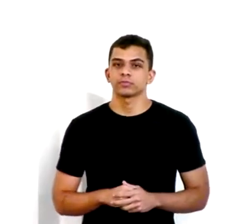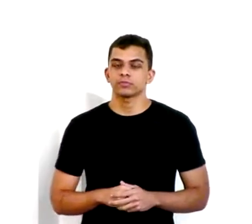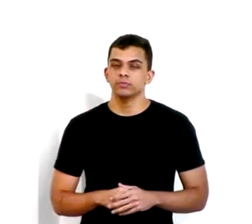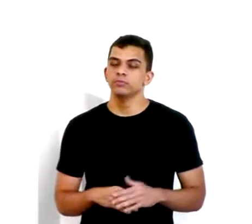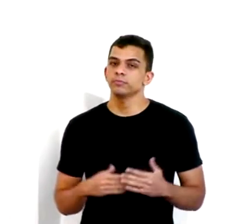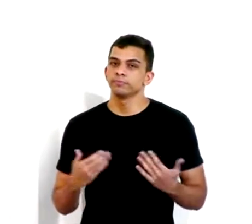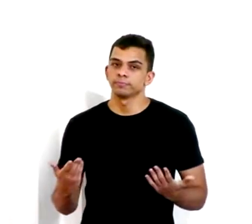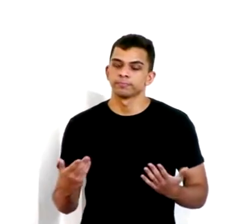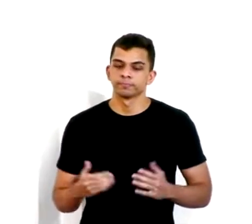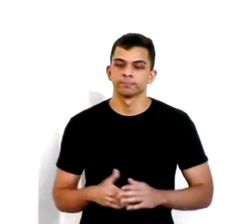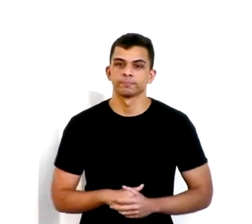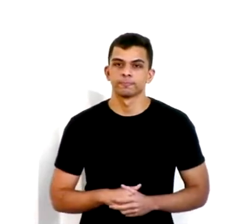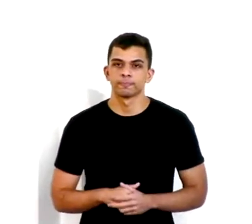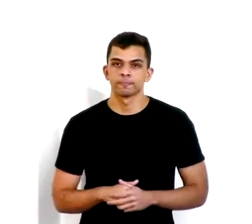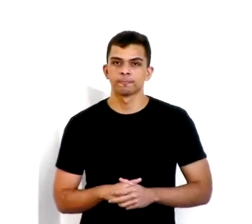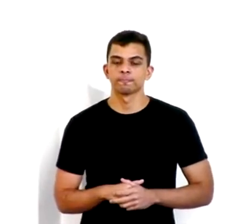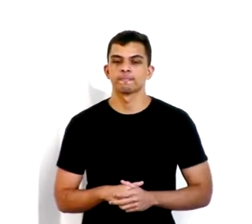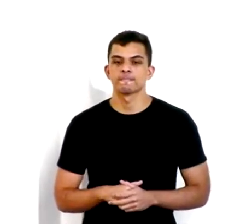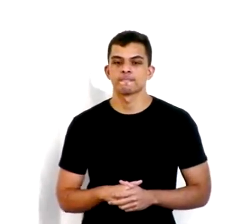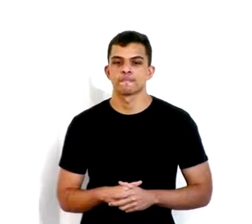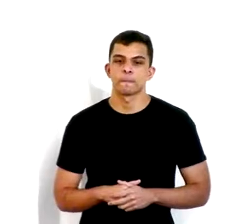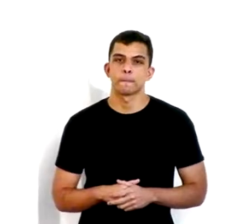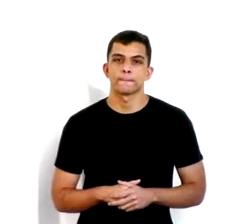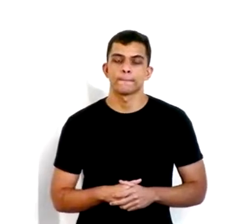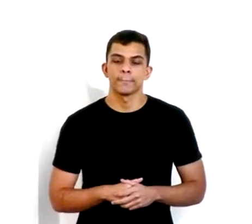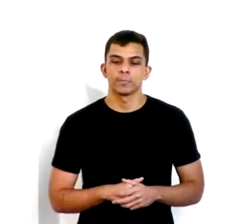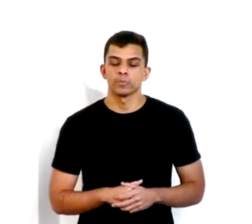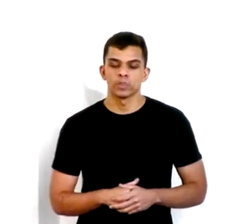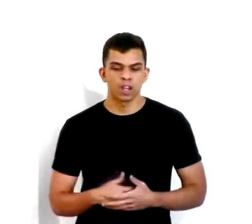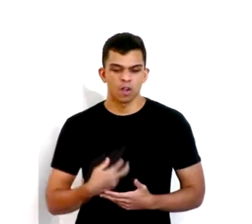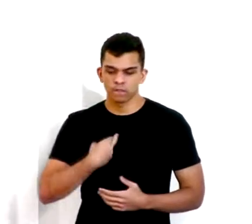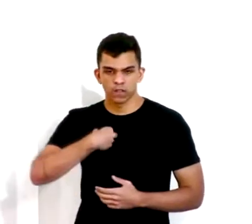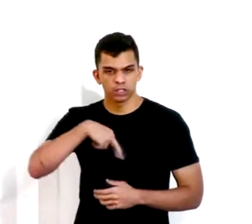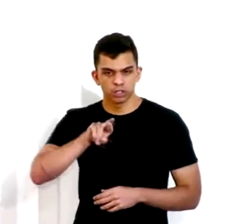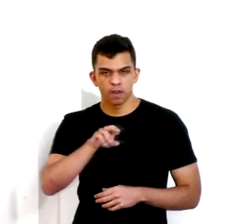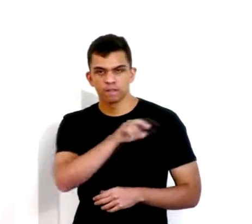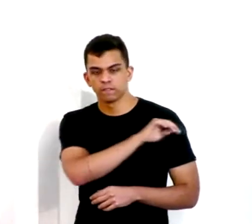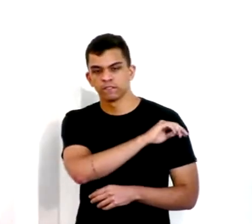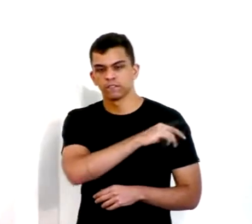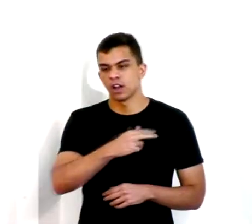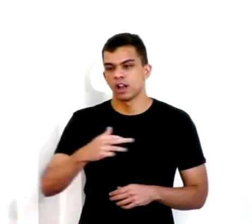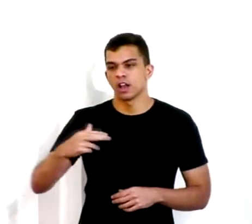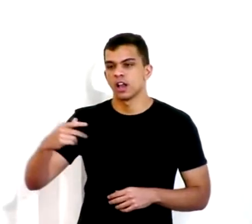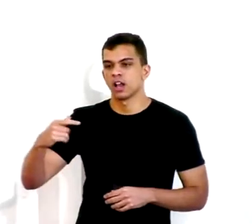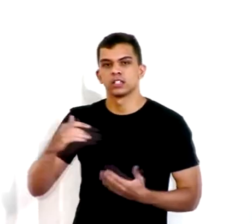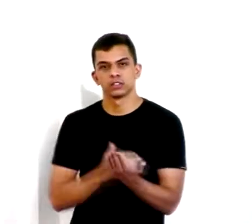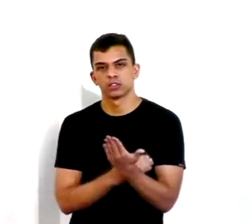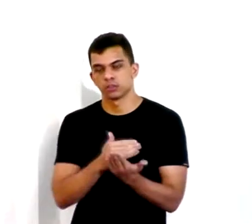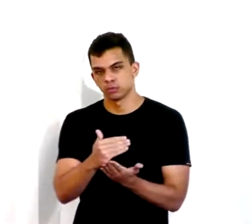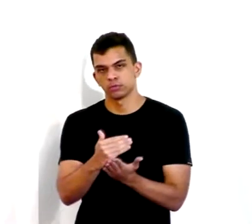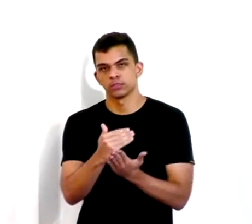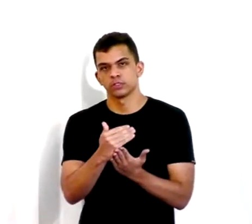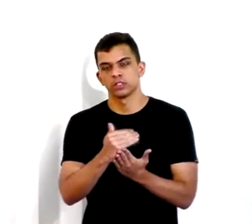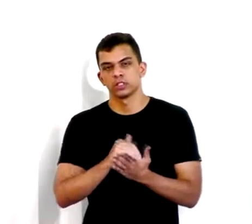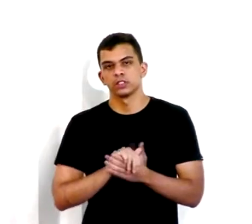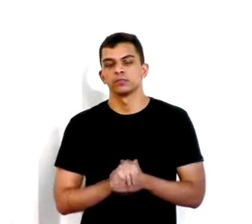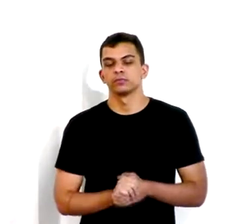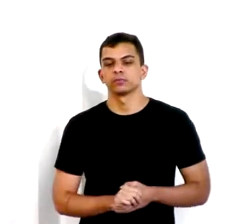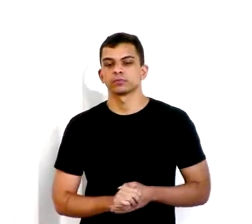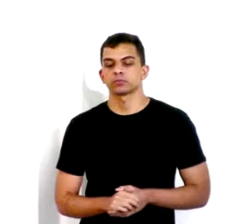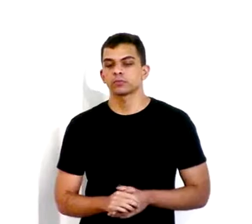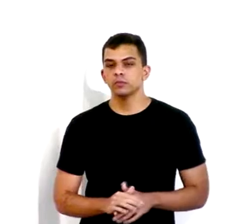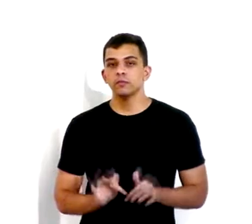deu a oportunidade para que um movimento religioso, teológico, surgisse no final do